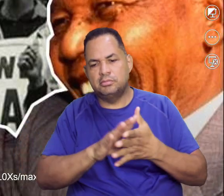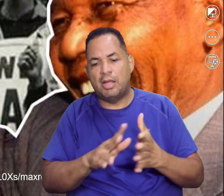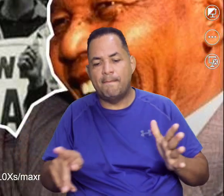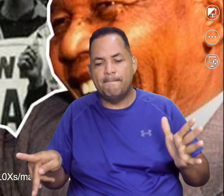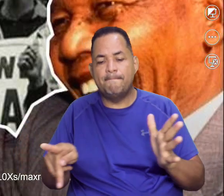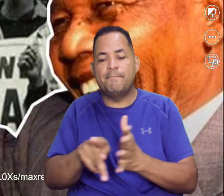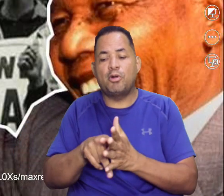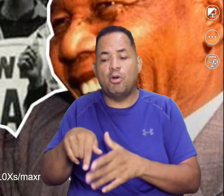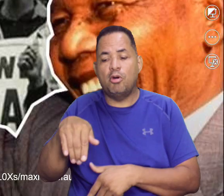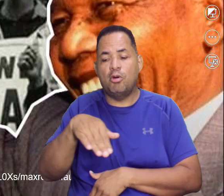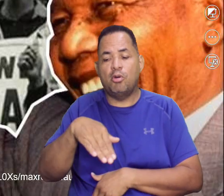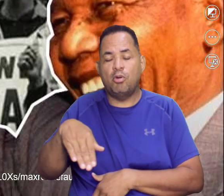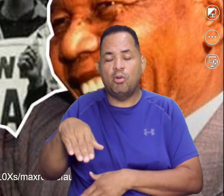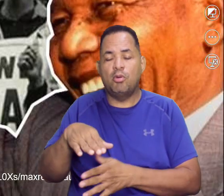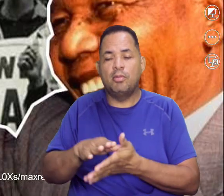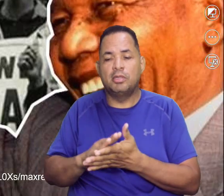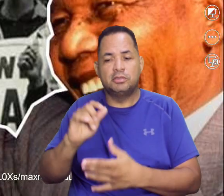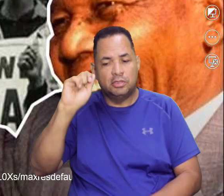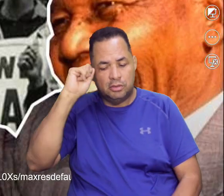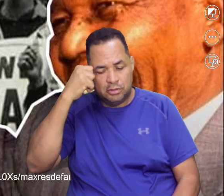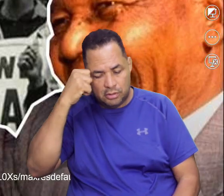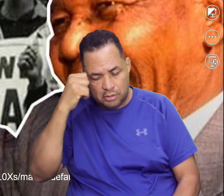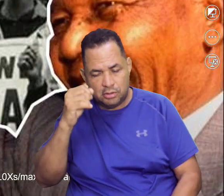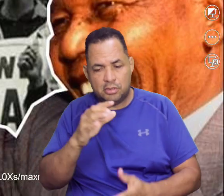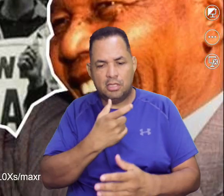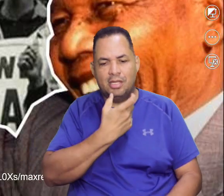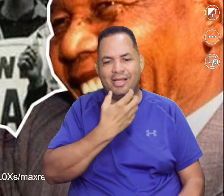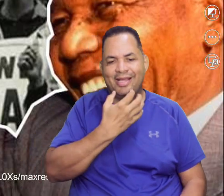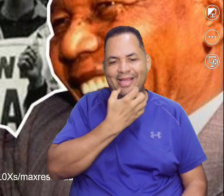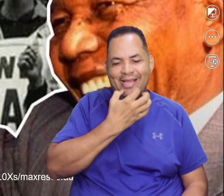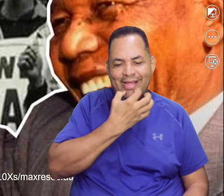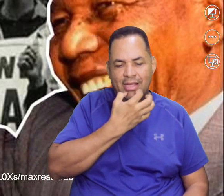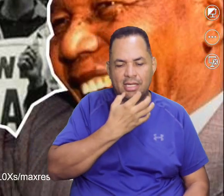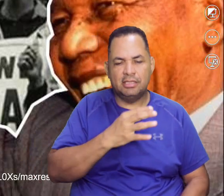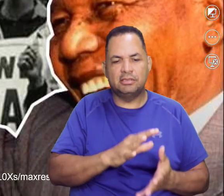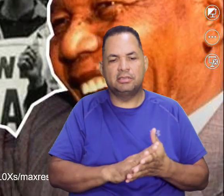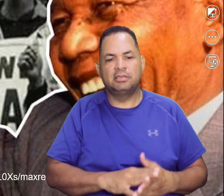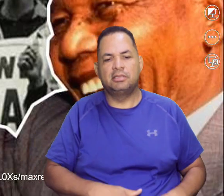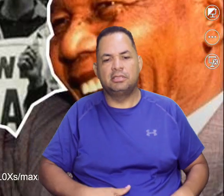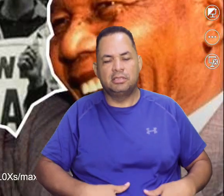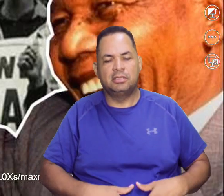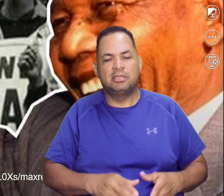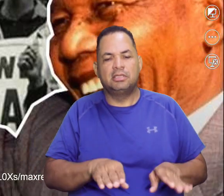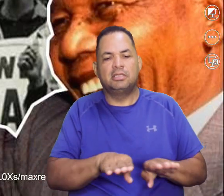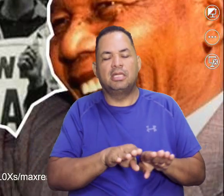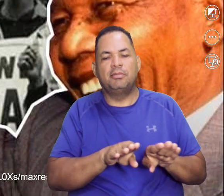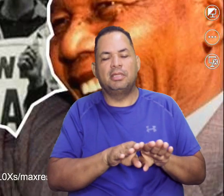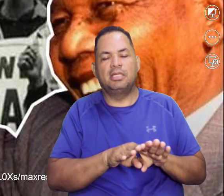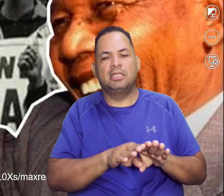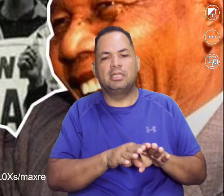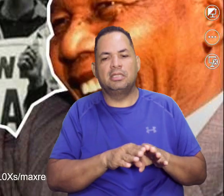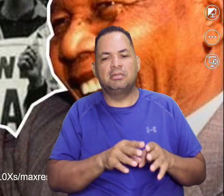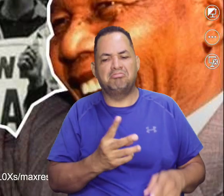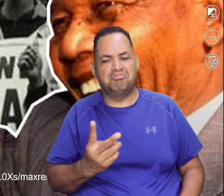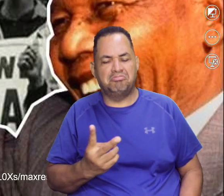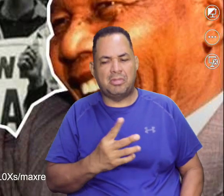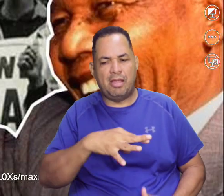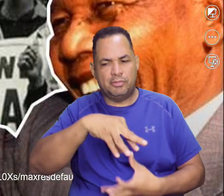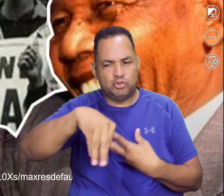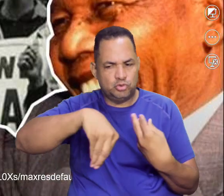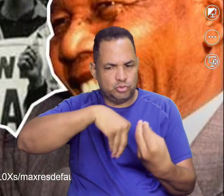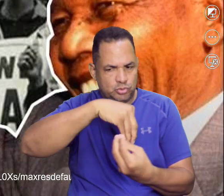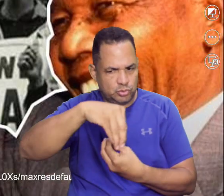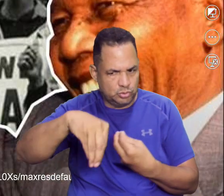negros, você vai ter os ingleses e você vai ter os holandeses. Então, quando a África do Sul ela se